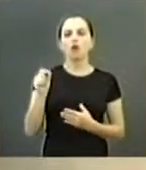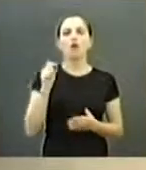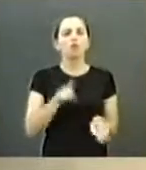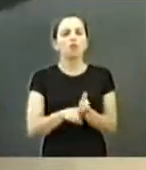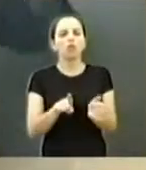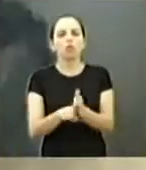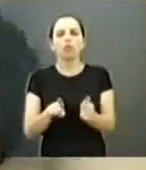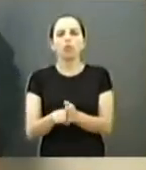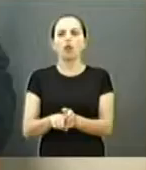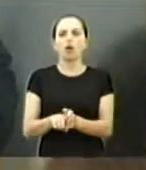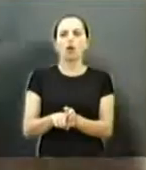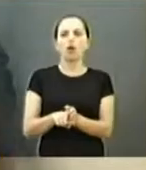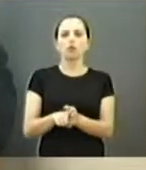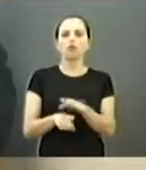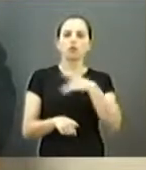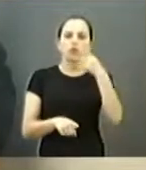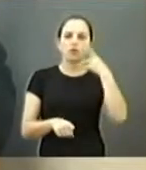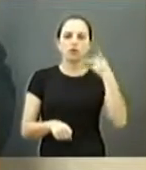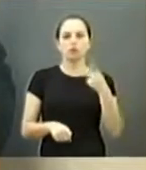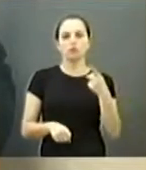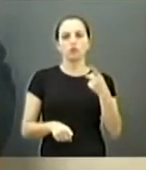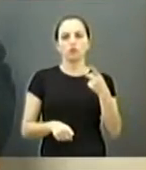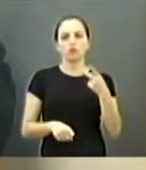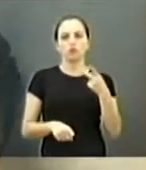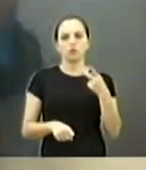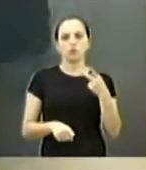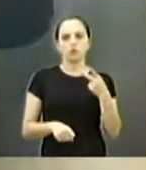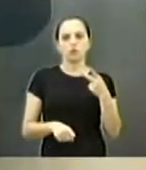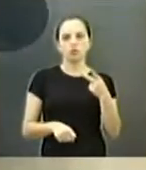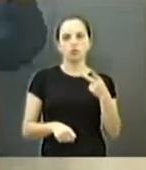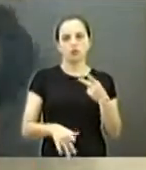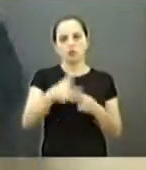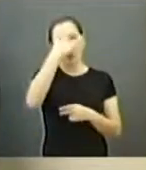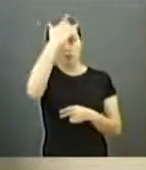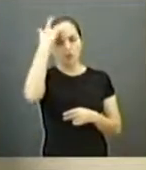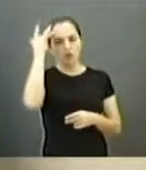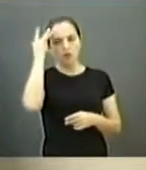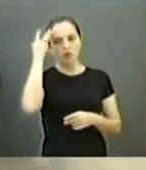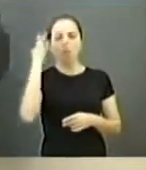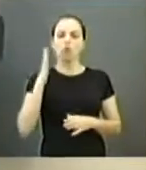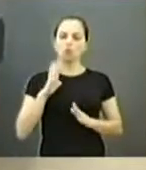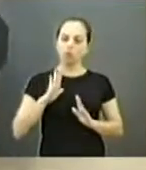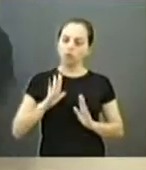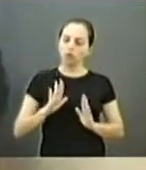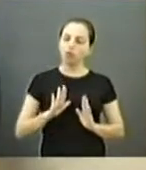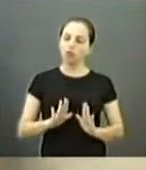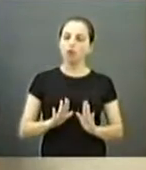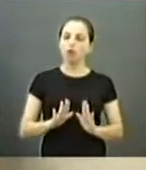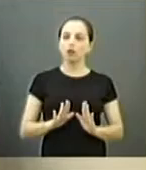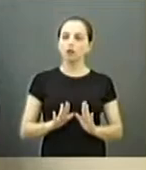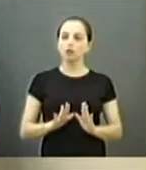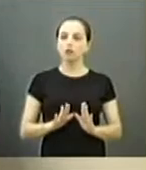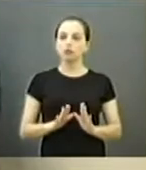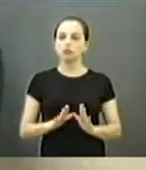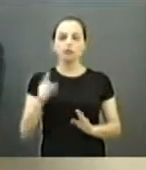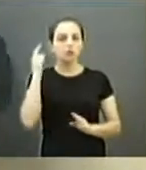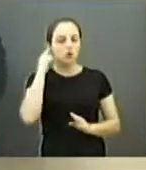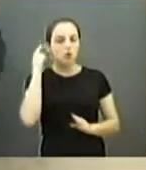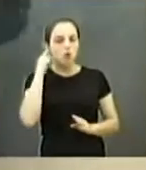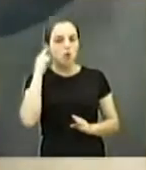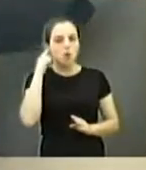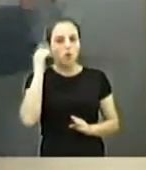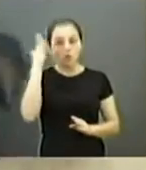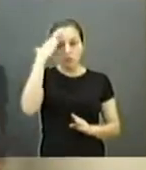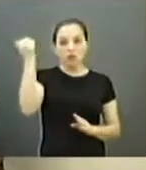fiscalização responsável da vereadora? Aquela pessoa que está esperando uma prótese, um aparelho auditivo, e saber